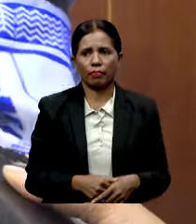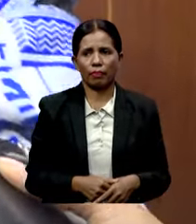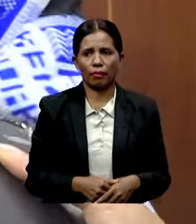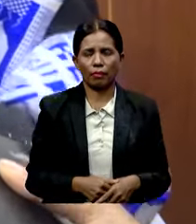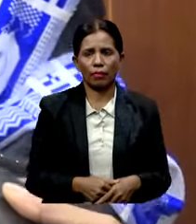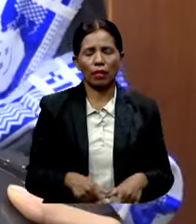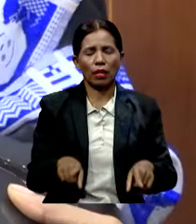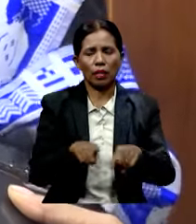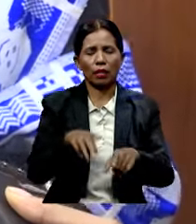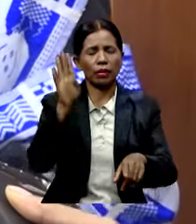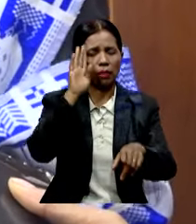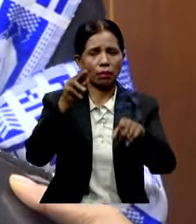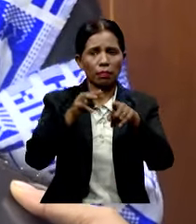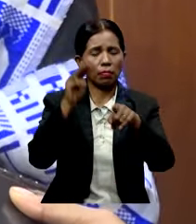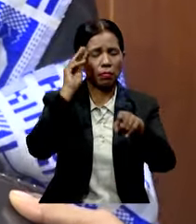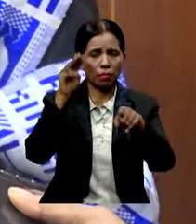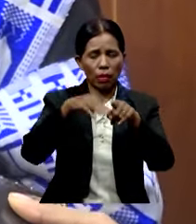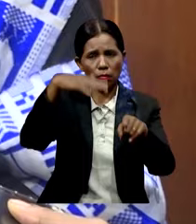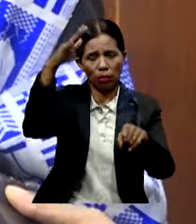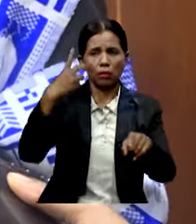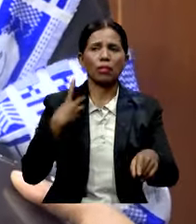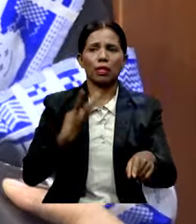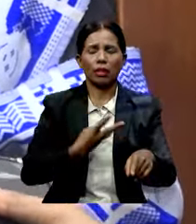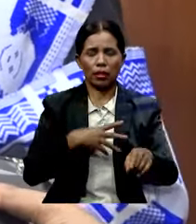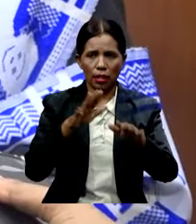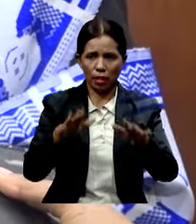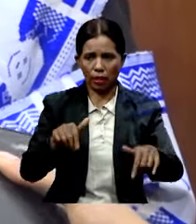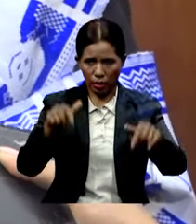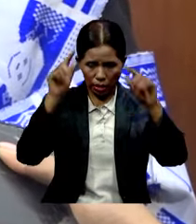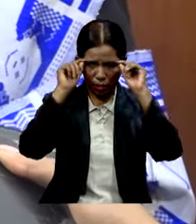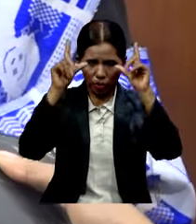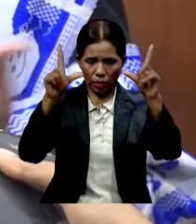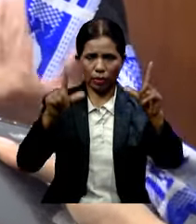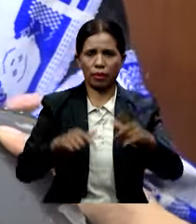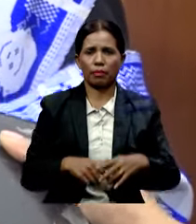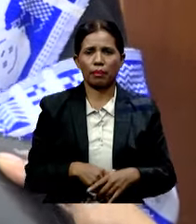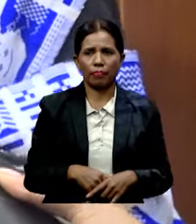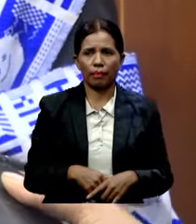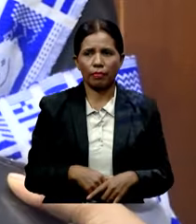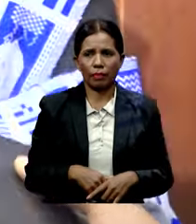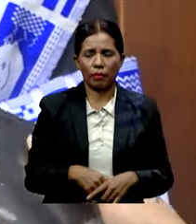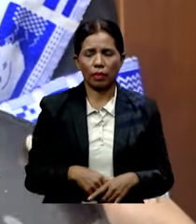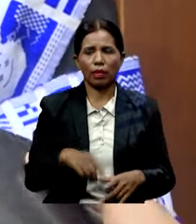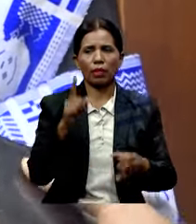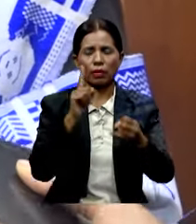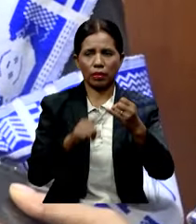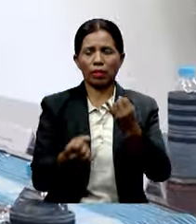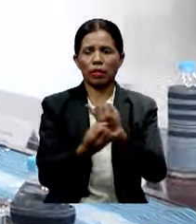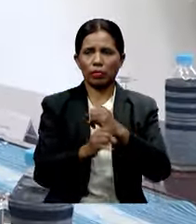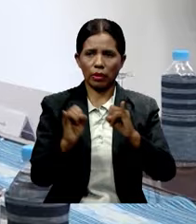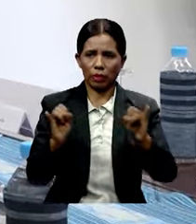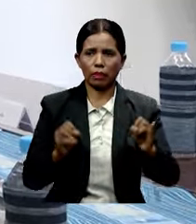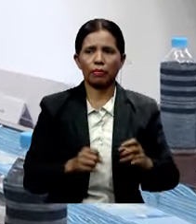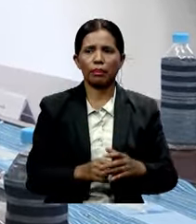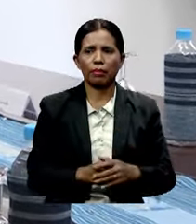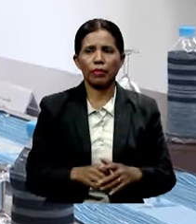nudar mão, baita, alien sira, temor leste, nebe, e costima foi um plan. Não